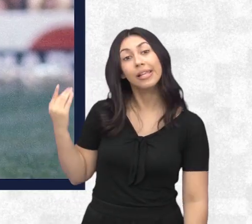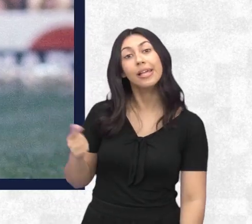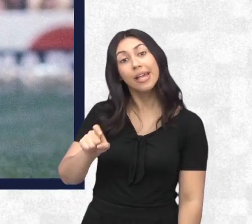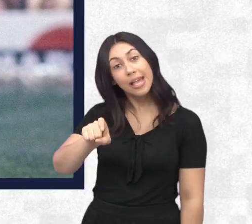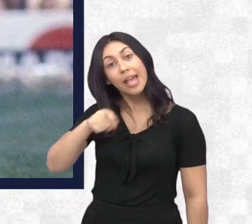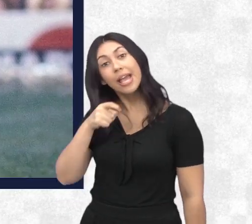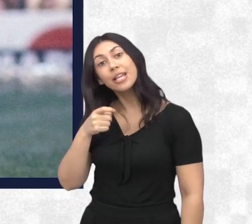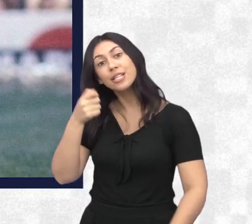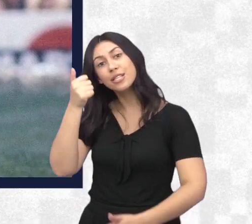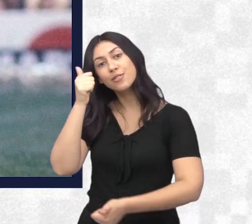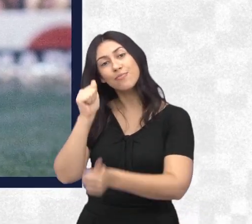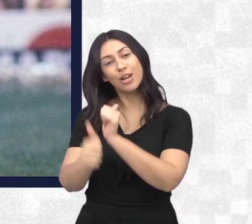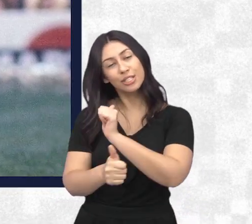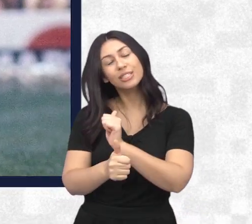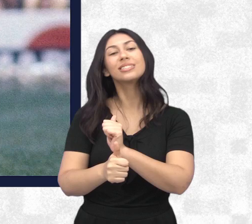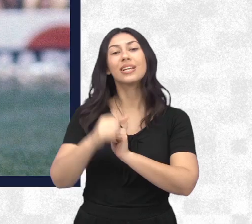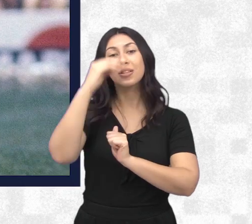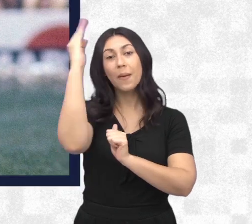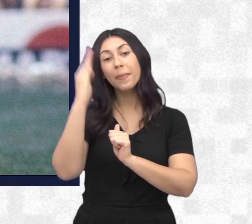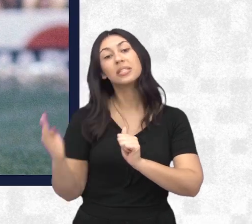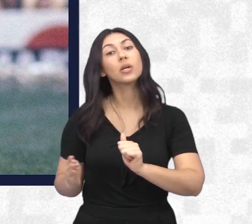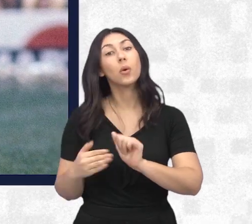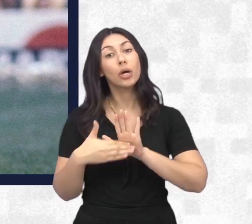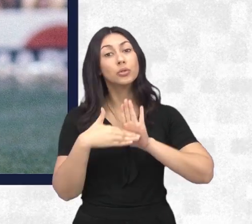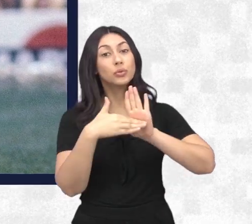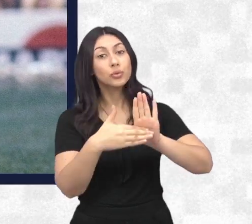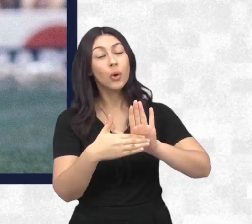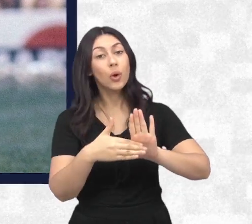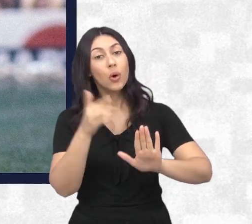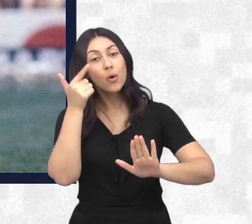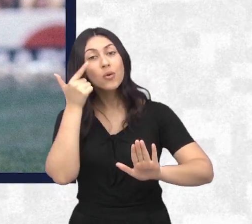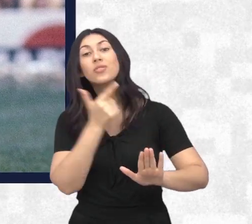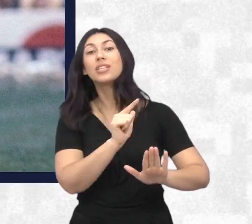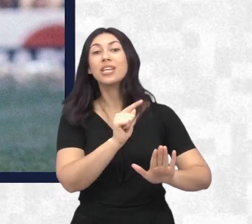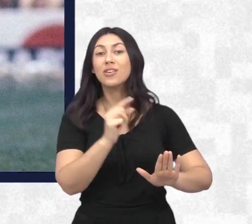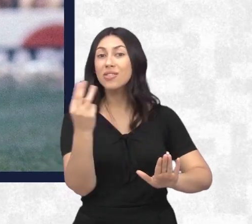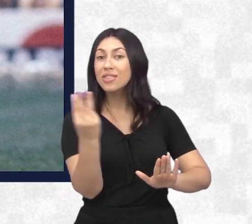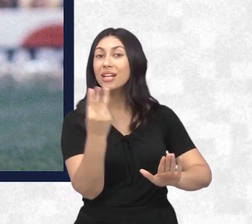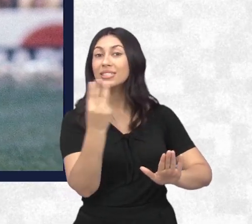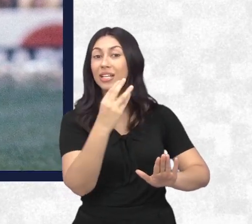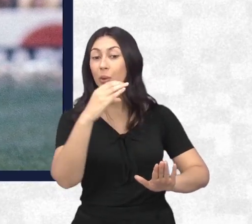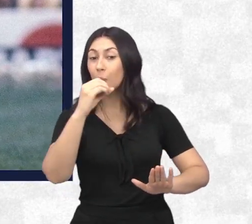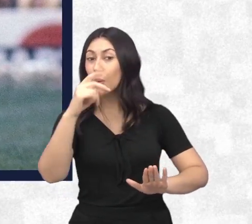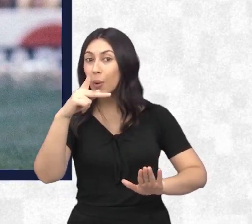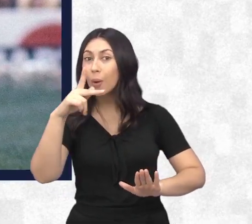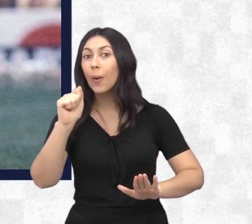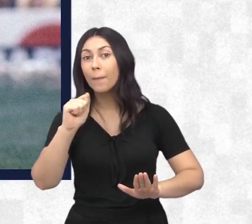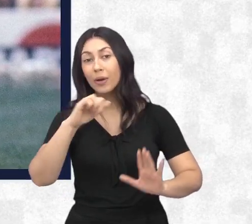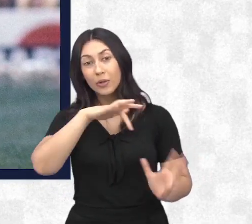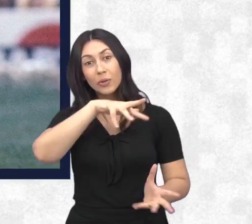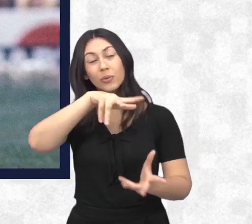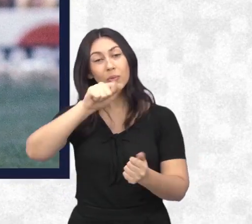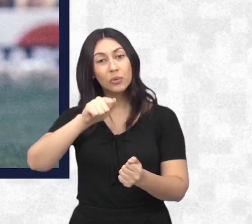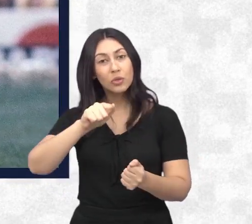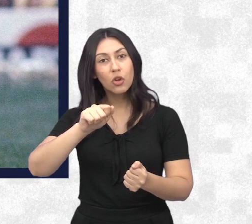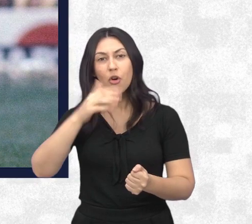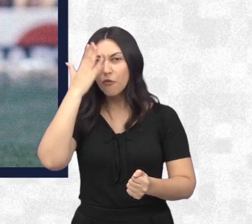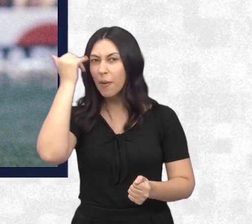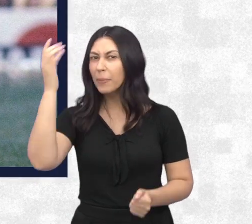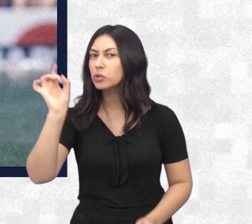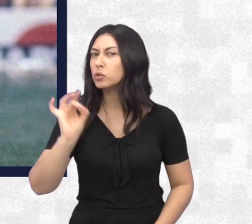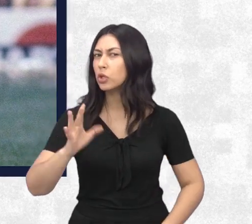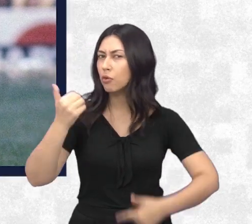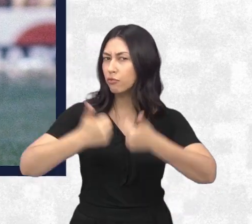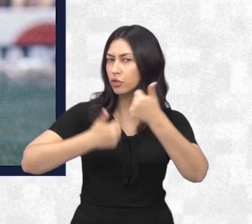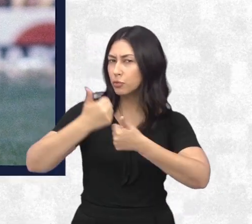ex-jogador da seleção brasileira, que ajudou a conquistar o tricampeonato mundial, não ficou conhecido apenas pela atuação